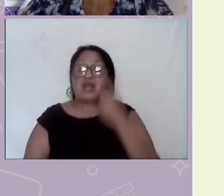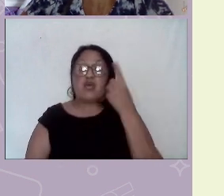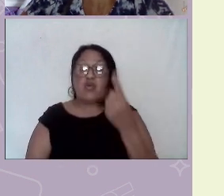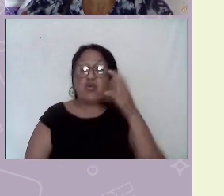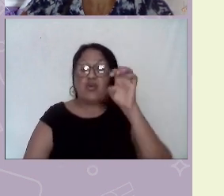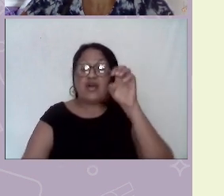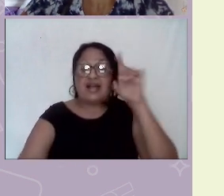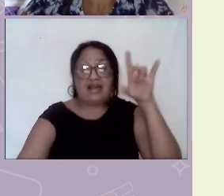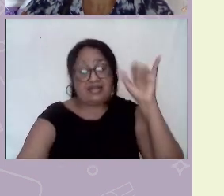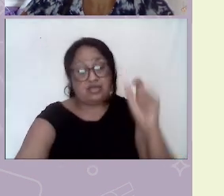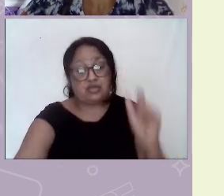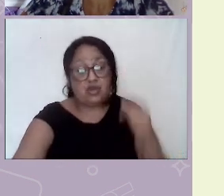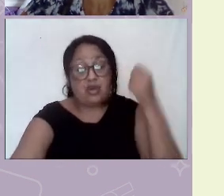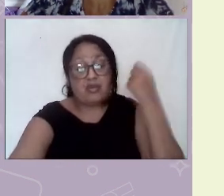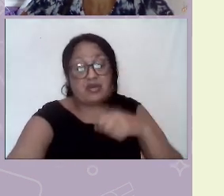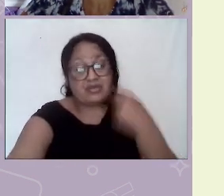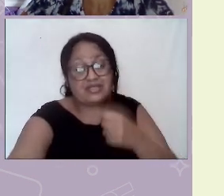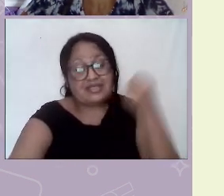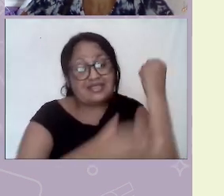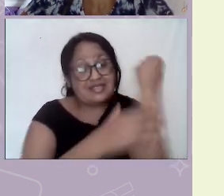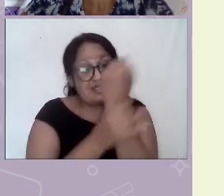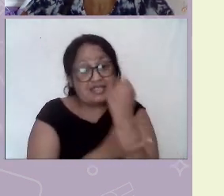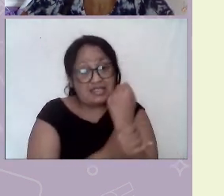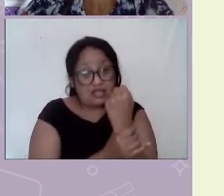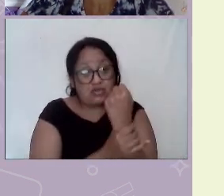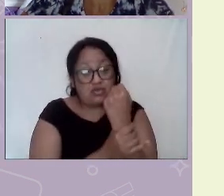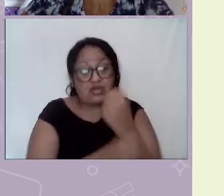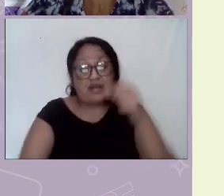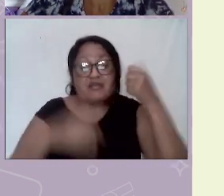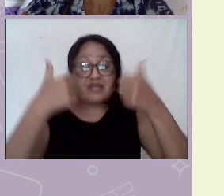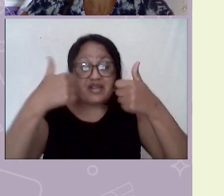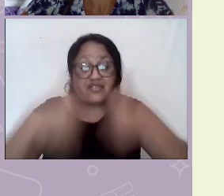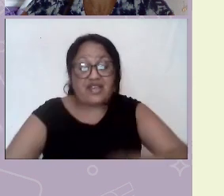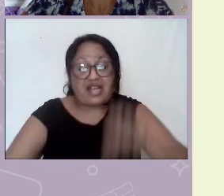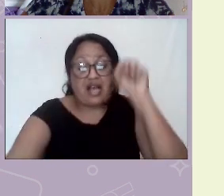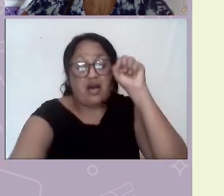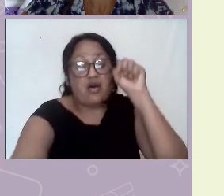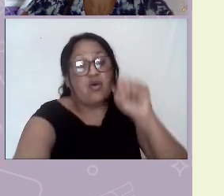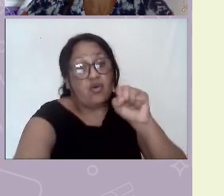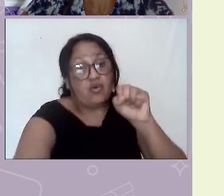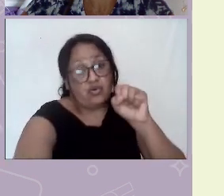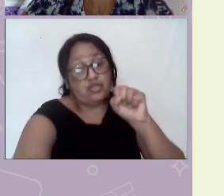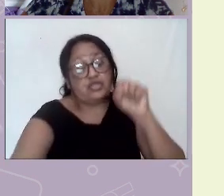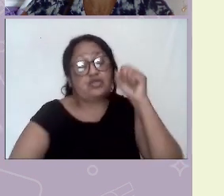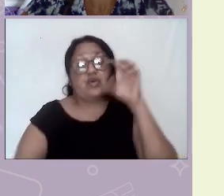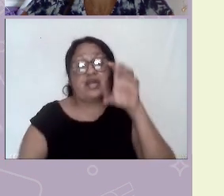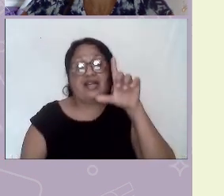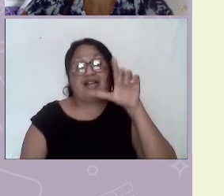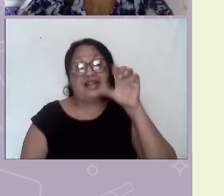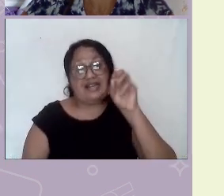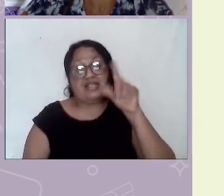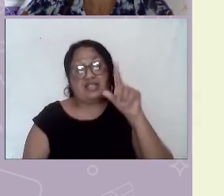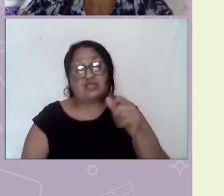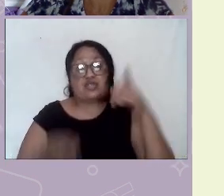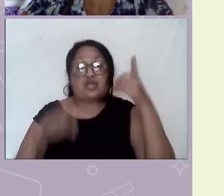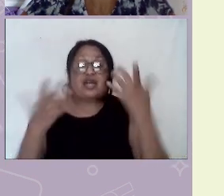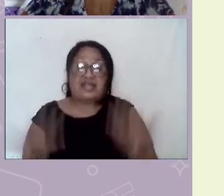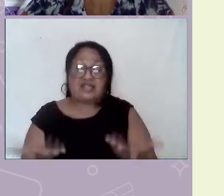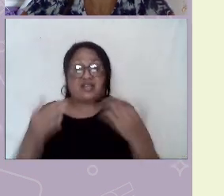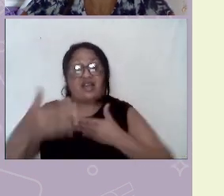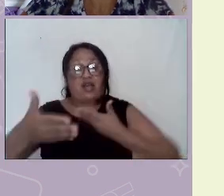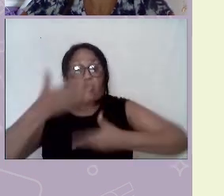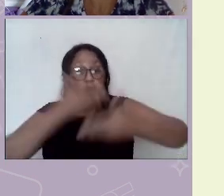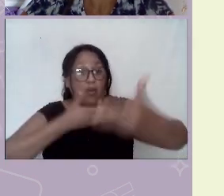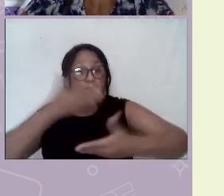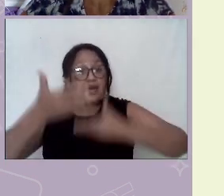pra dar estabilidade pra ficar com 8 elétrons na sua última camada então o xenônio ele vai compartilhar um